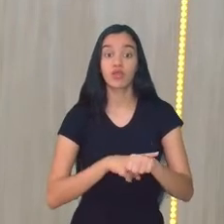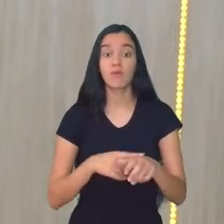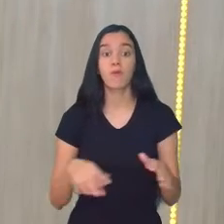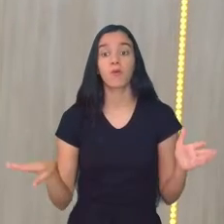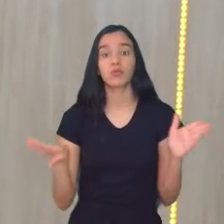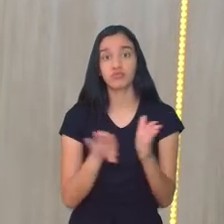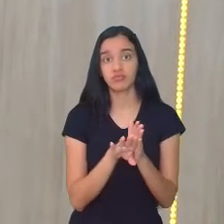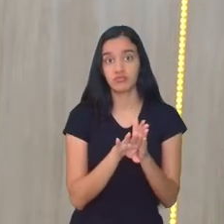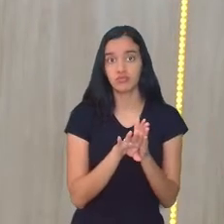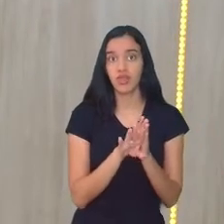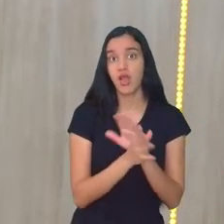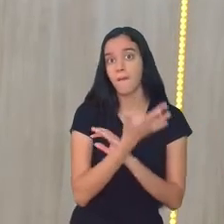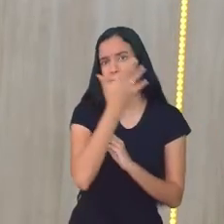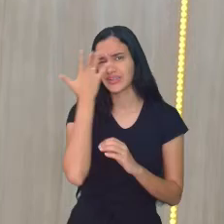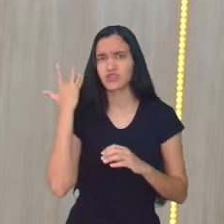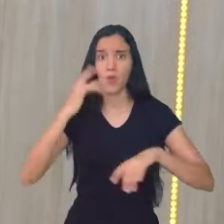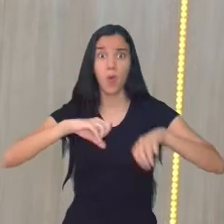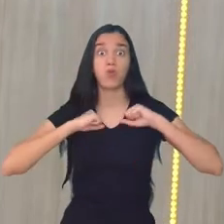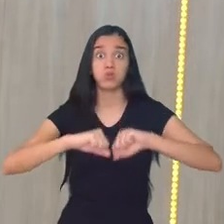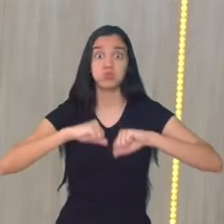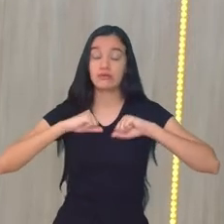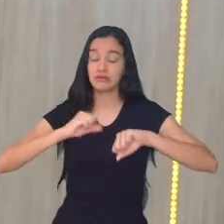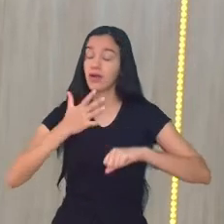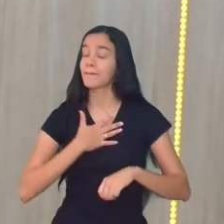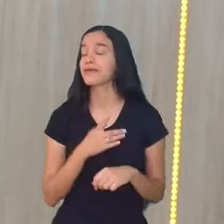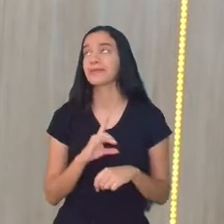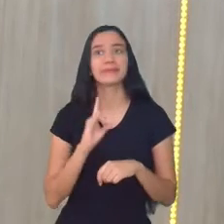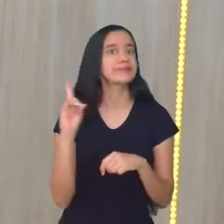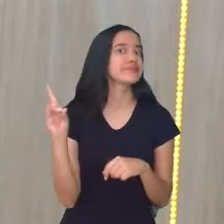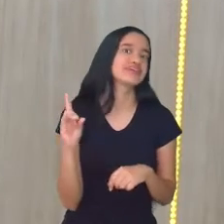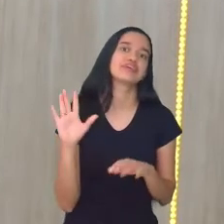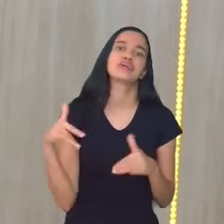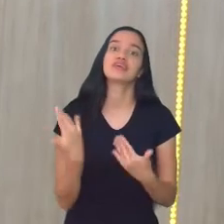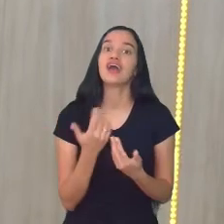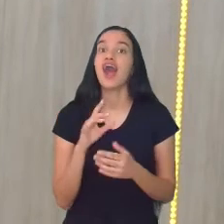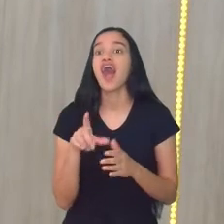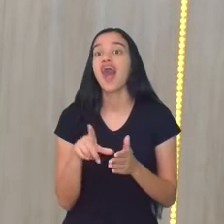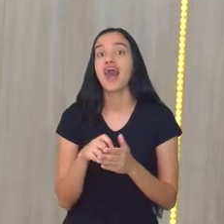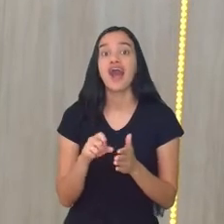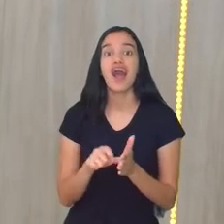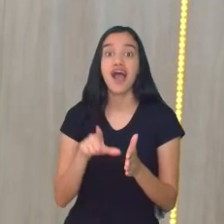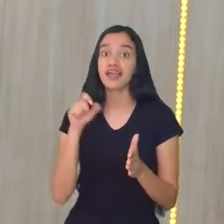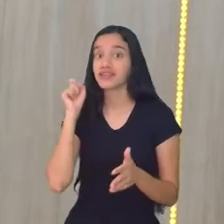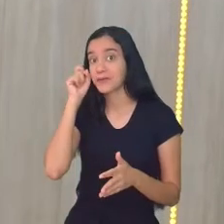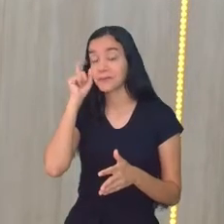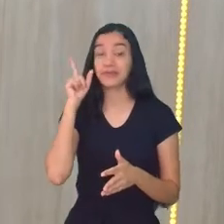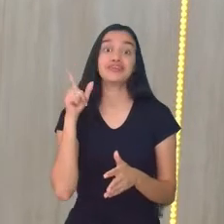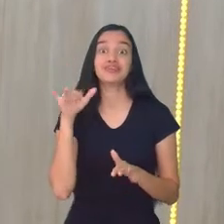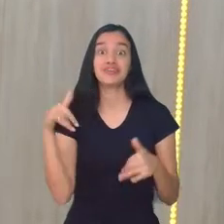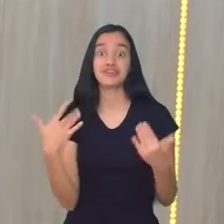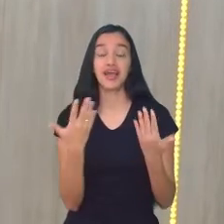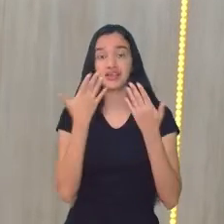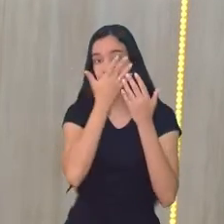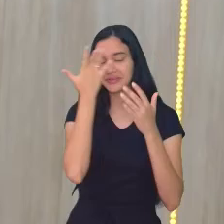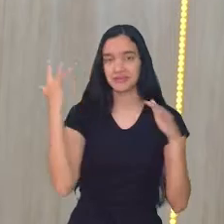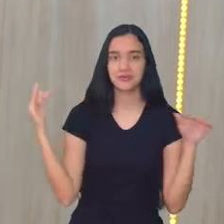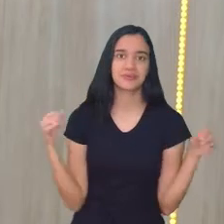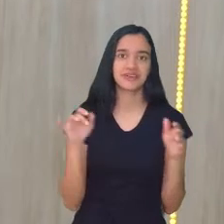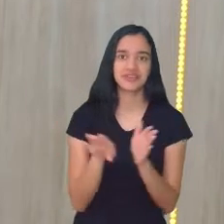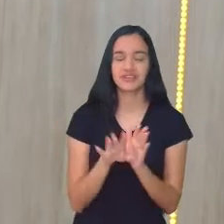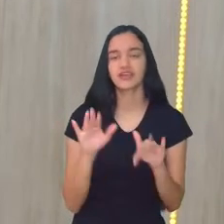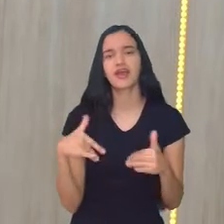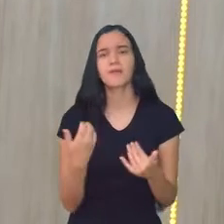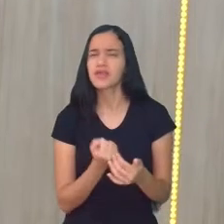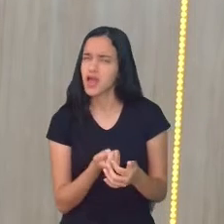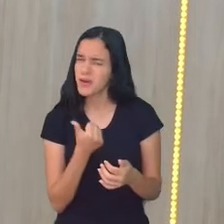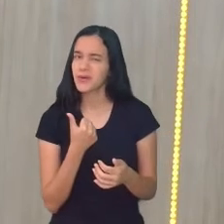chega. Aquele pessoal corre de um jeito que, meu Deus do céu, antes de eu piscar, eles já estão chegando. É brincadeira, pessoal, mas